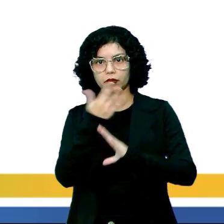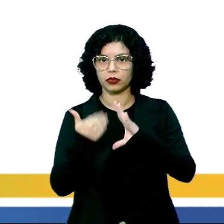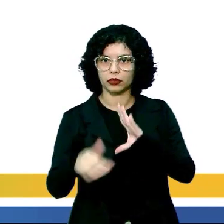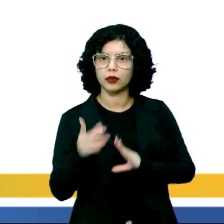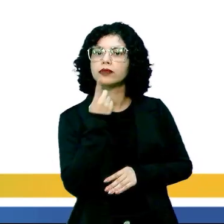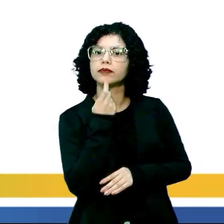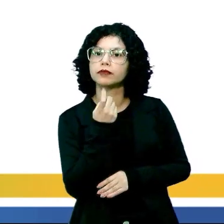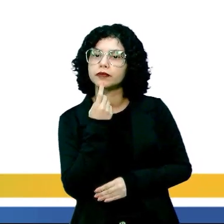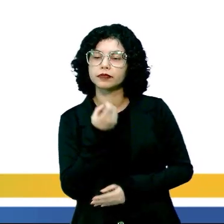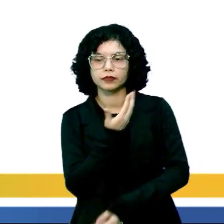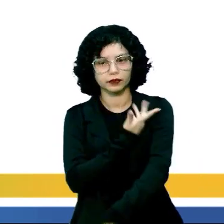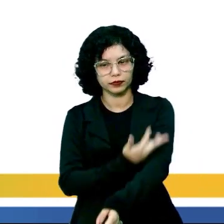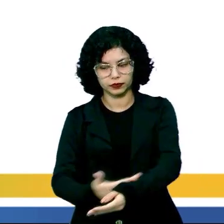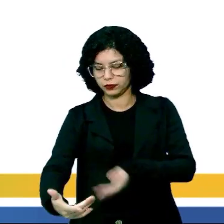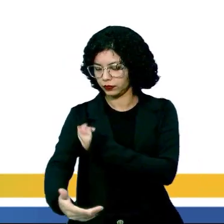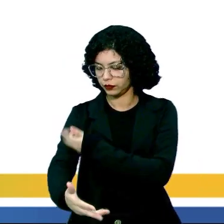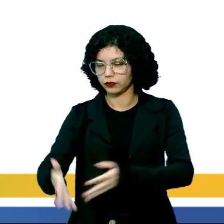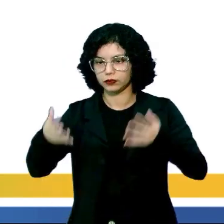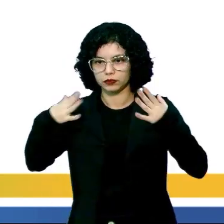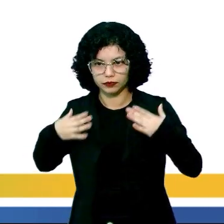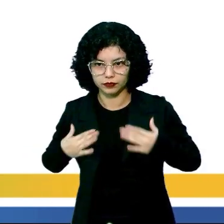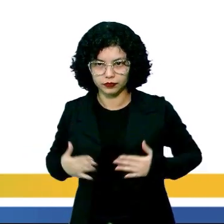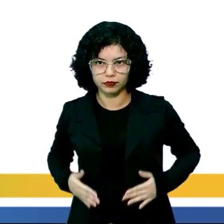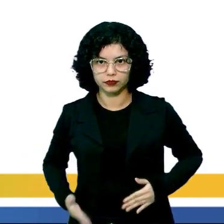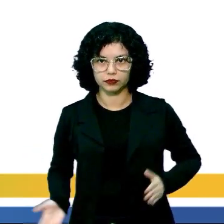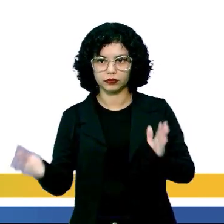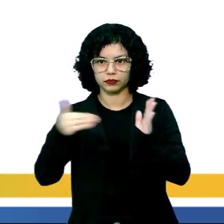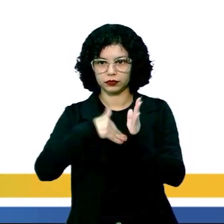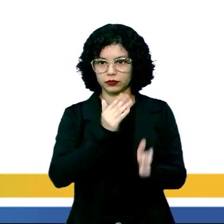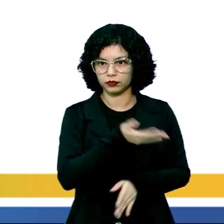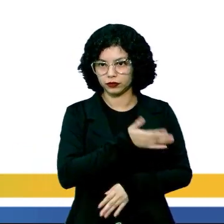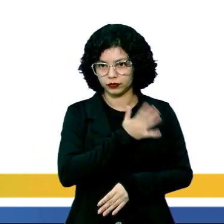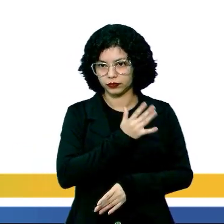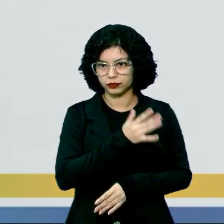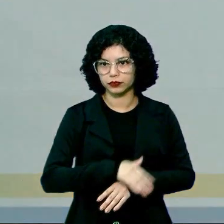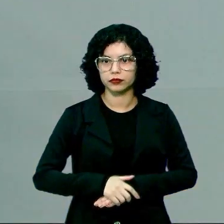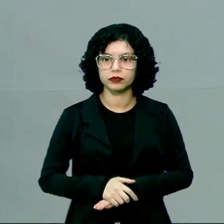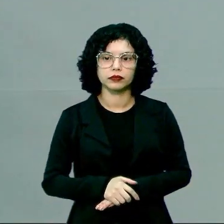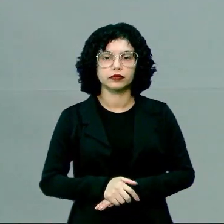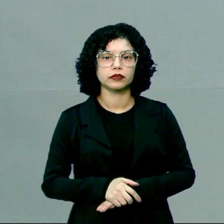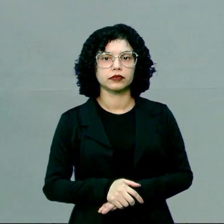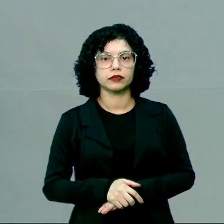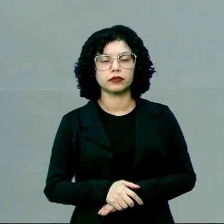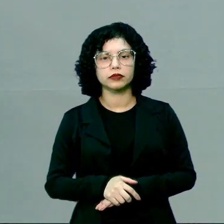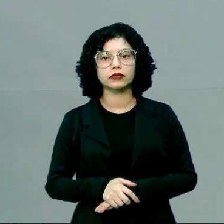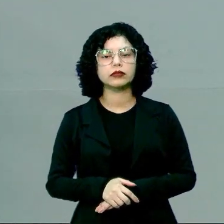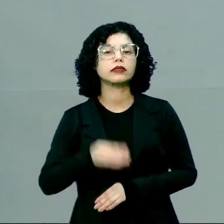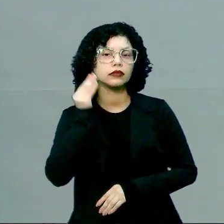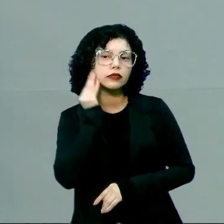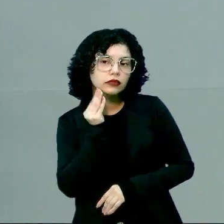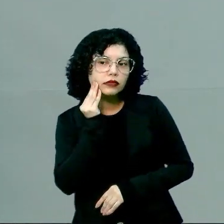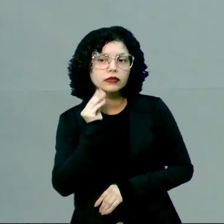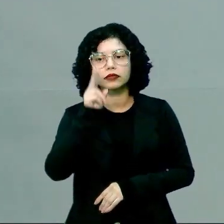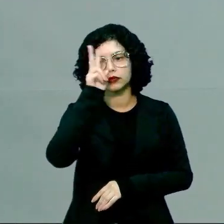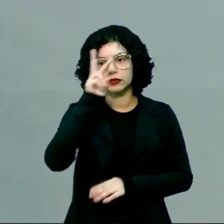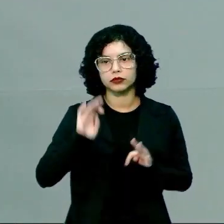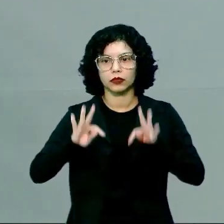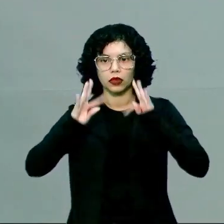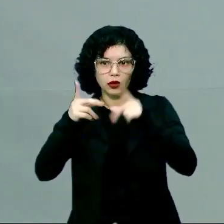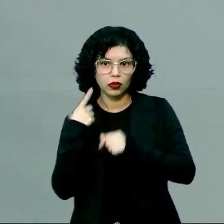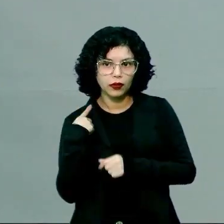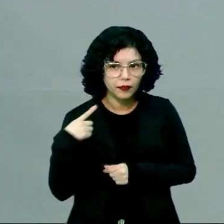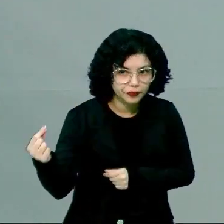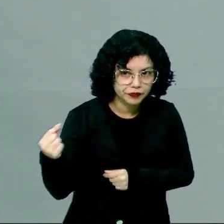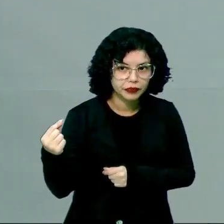vasos responsáveis por levar o sangue do corpo para o coração. Pessoal, tenta lembrar, tudo que